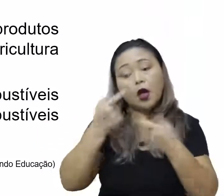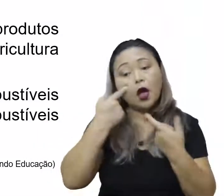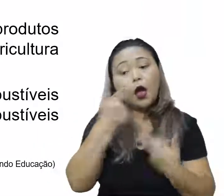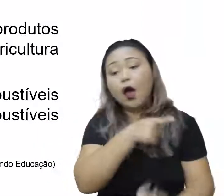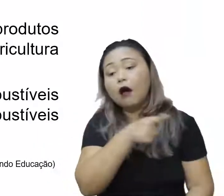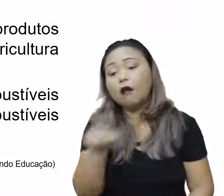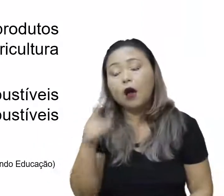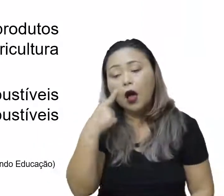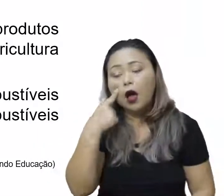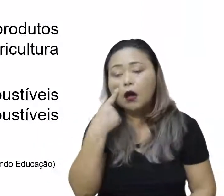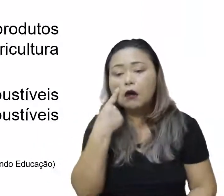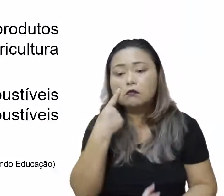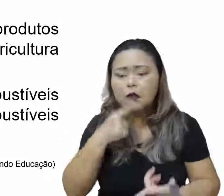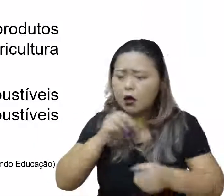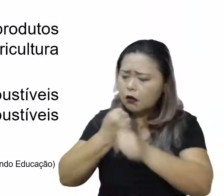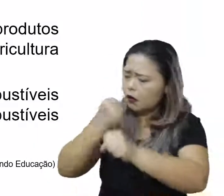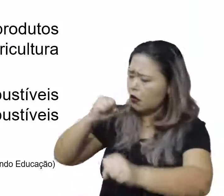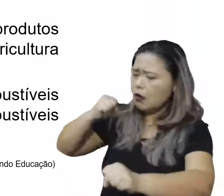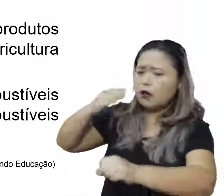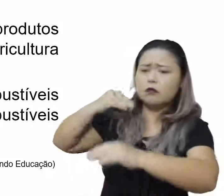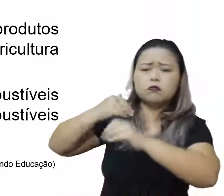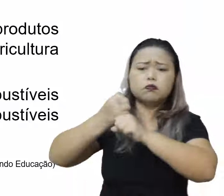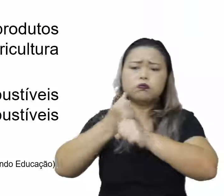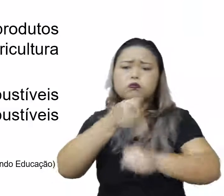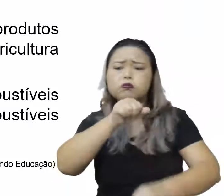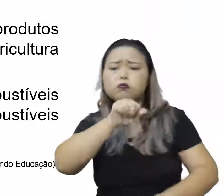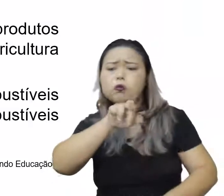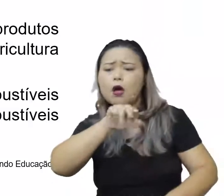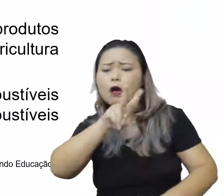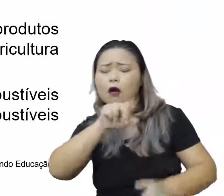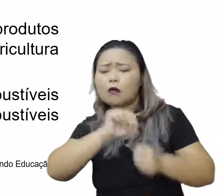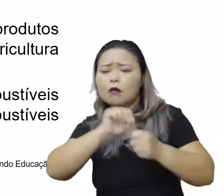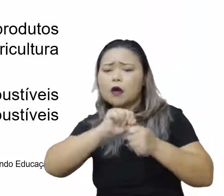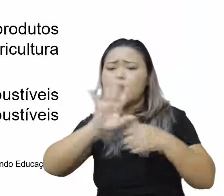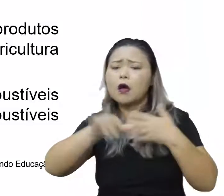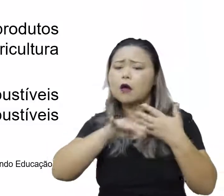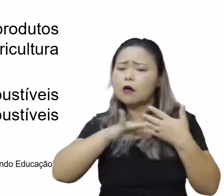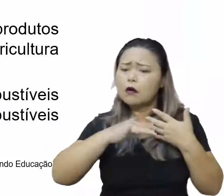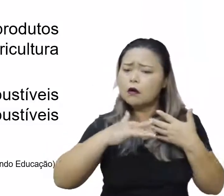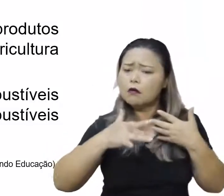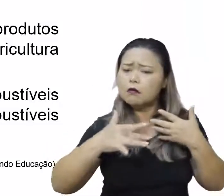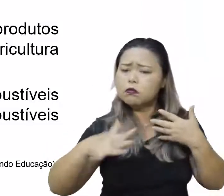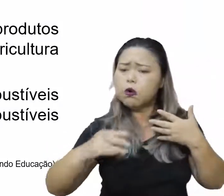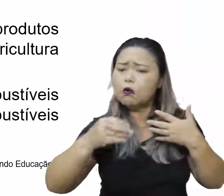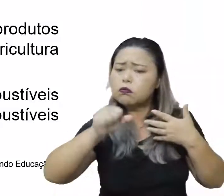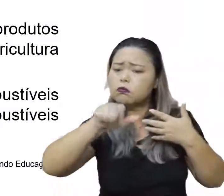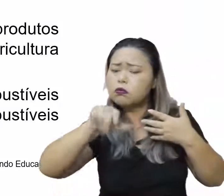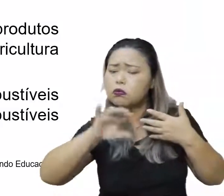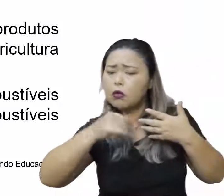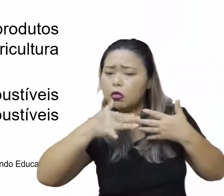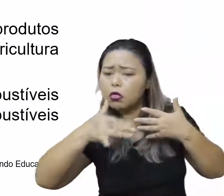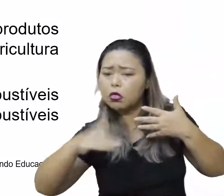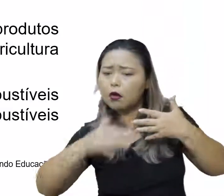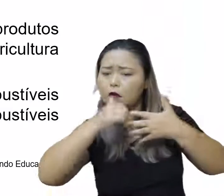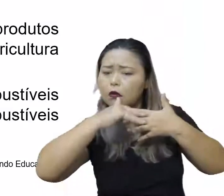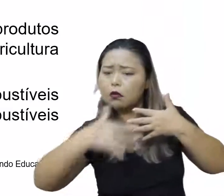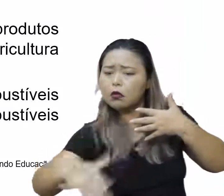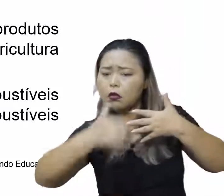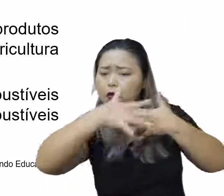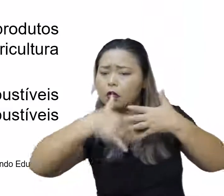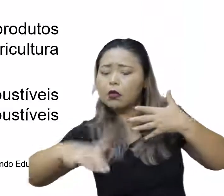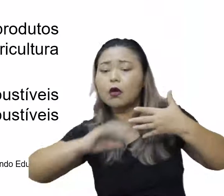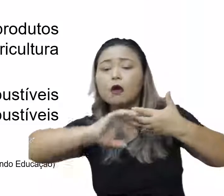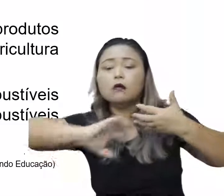visto áreas de imensas ravinas e vossorocas. Que é a perda do solo justamente pela